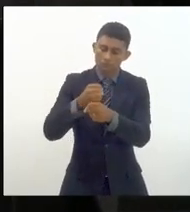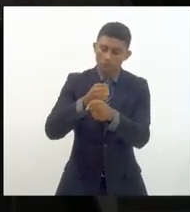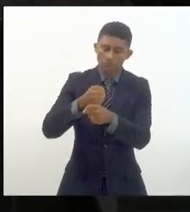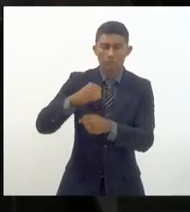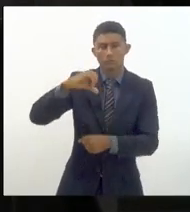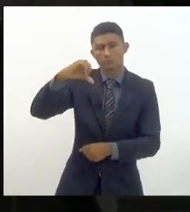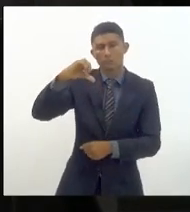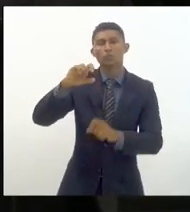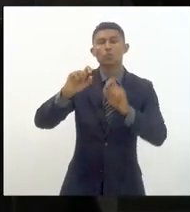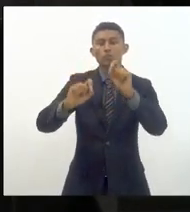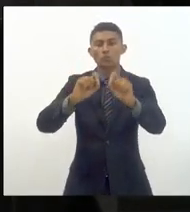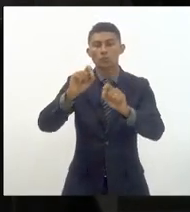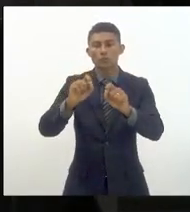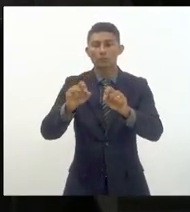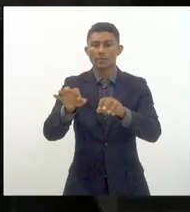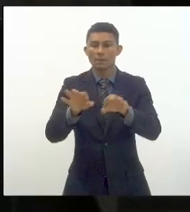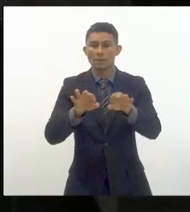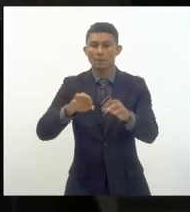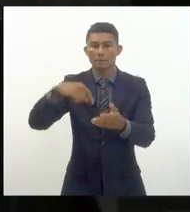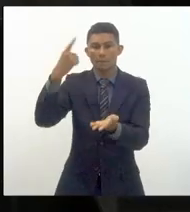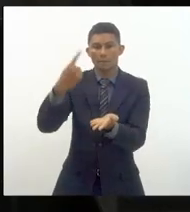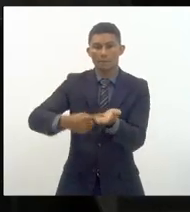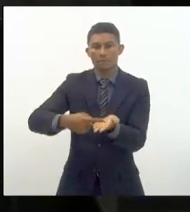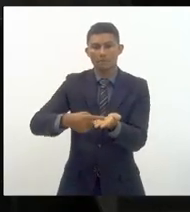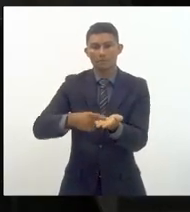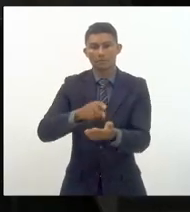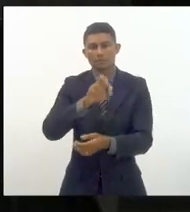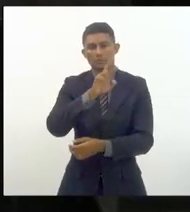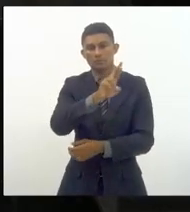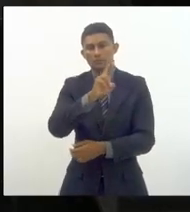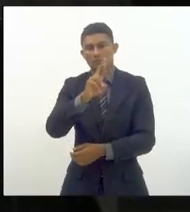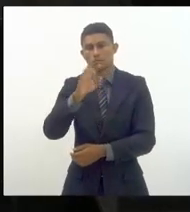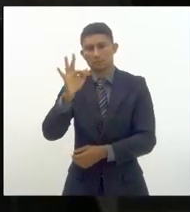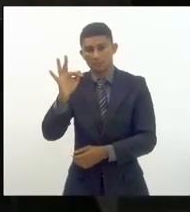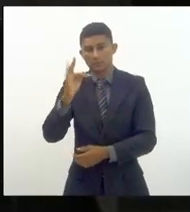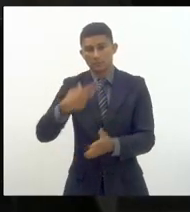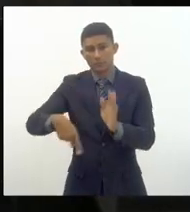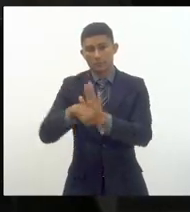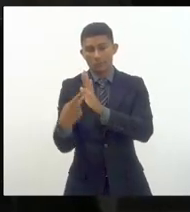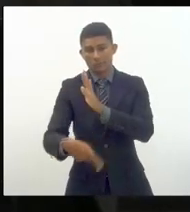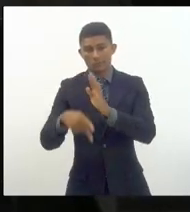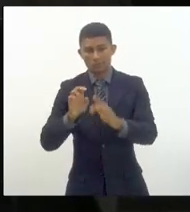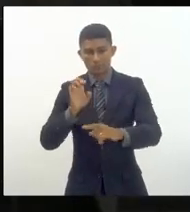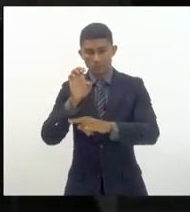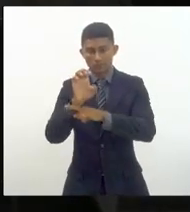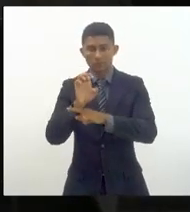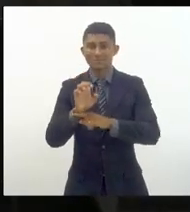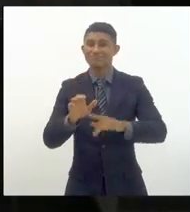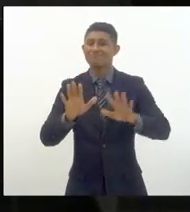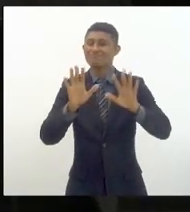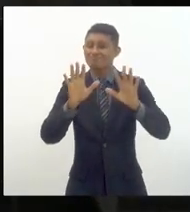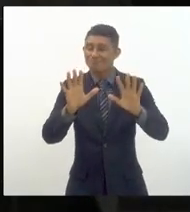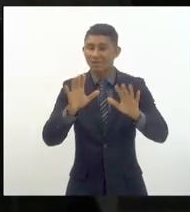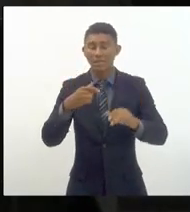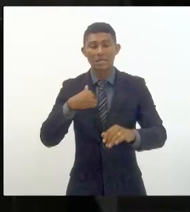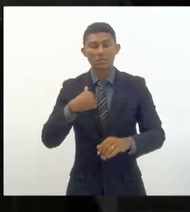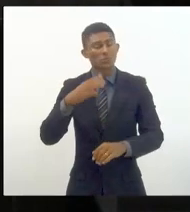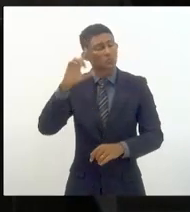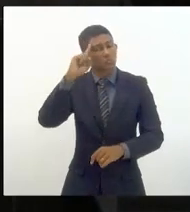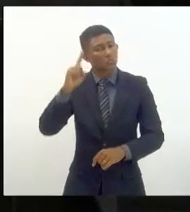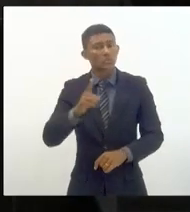anos o plano de recuperação fiscal do Estado infelizmente por razões que eu não conheço mas lamento